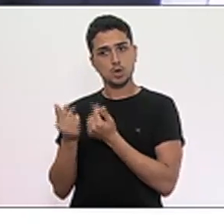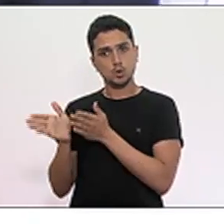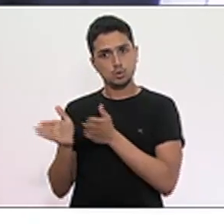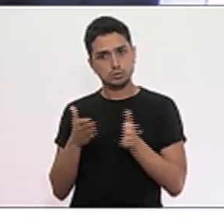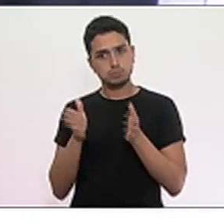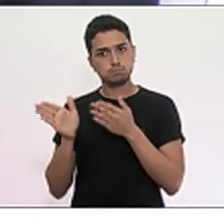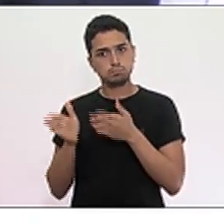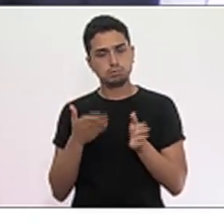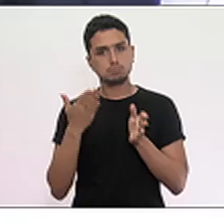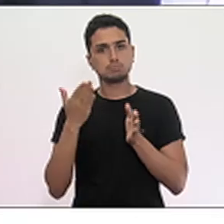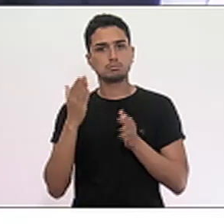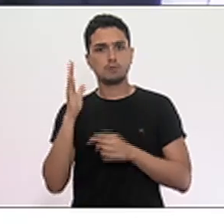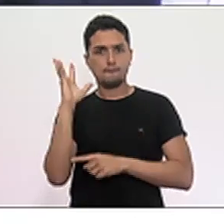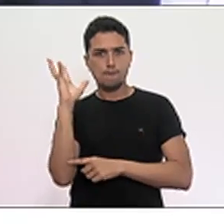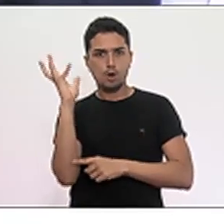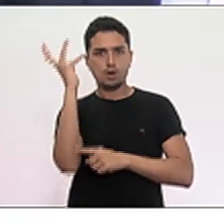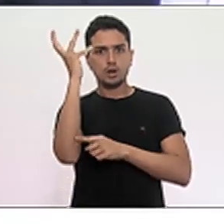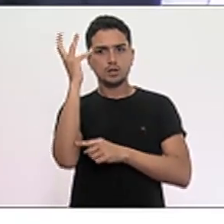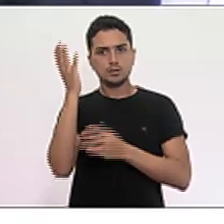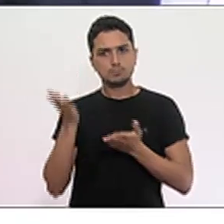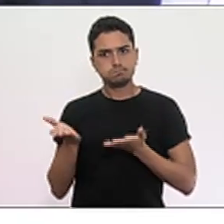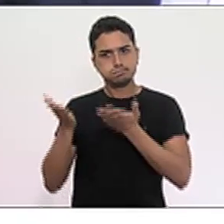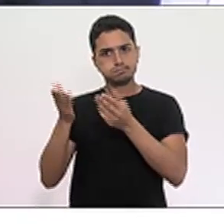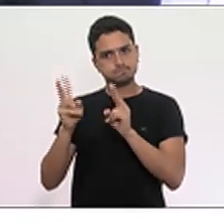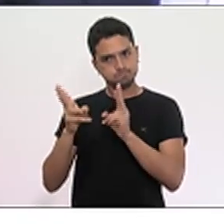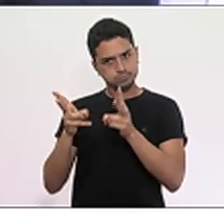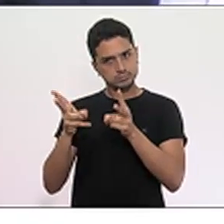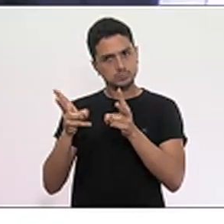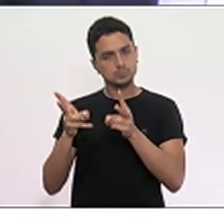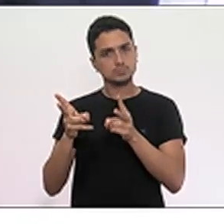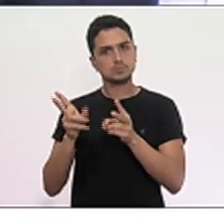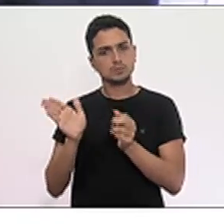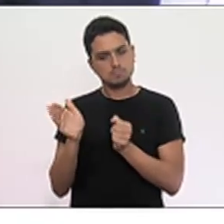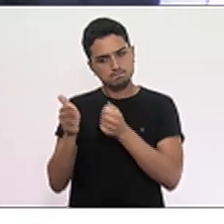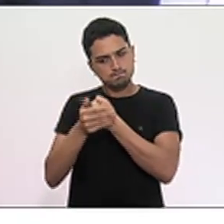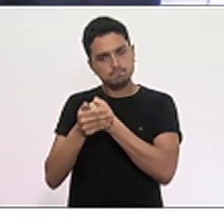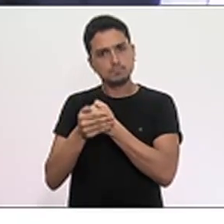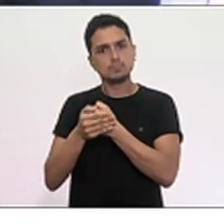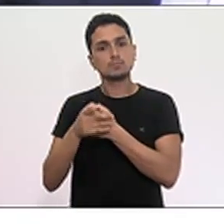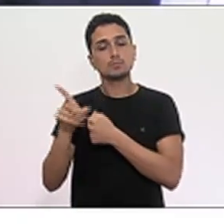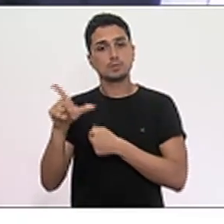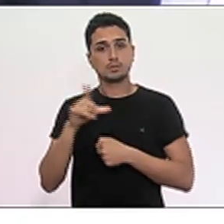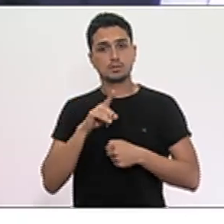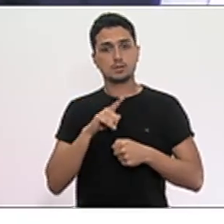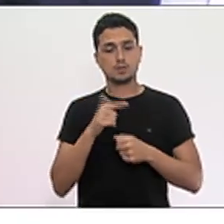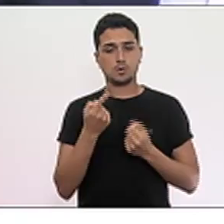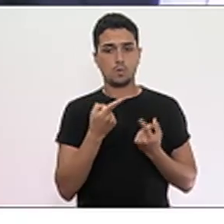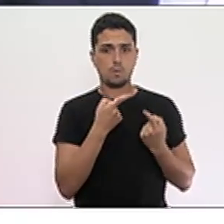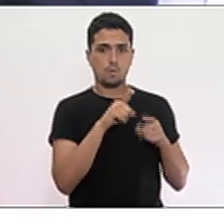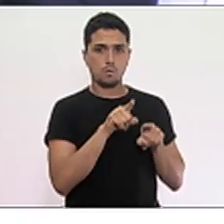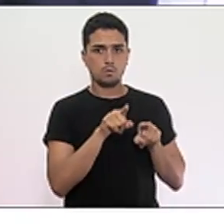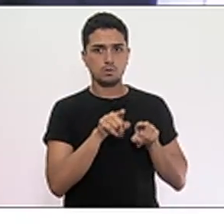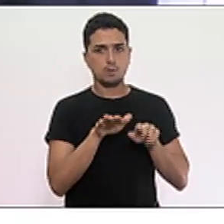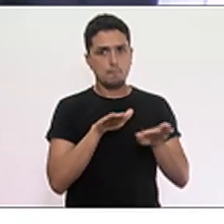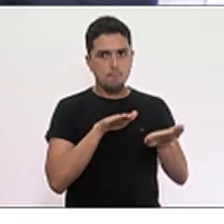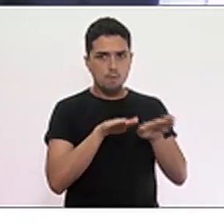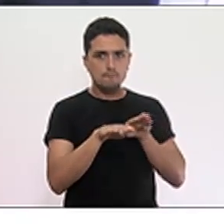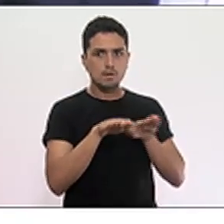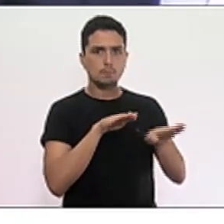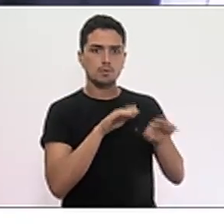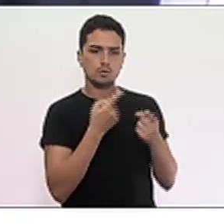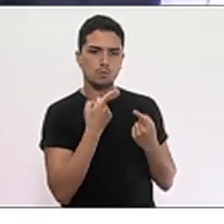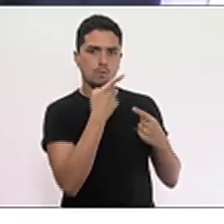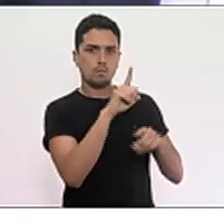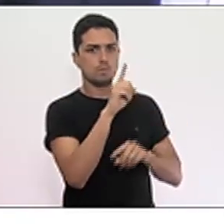pé, e a gente percebe que tem movimentos para derrubar florestas.